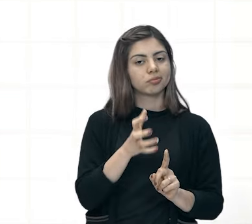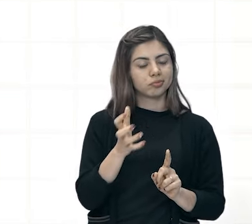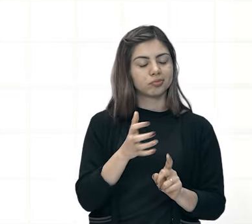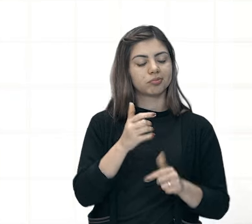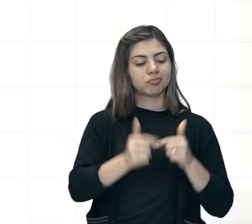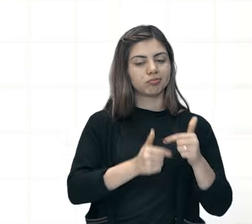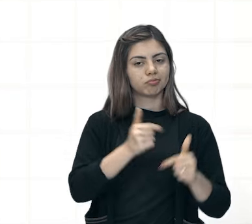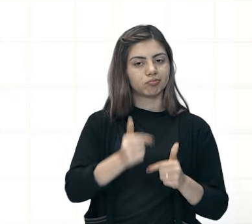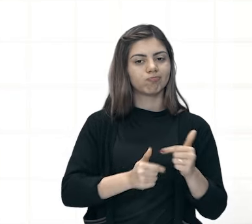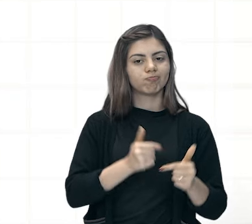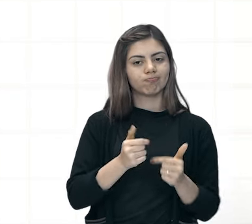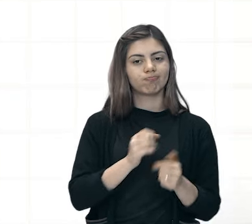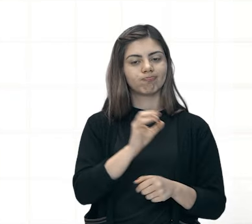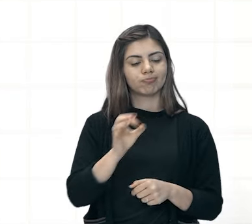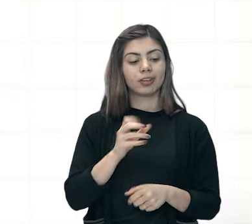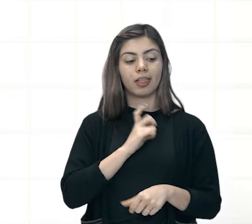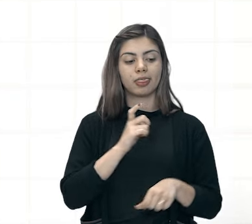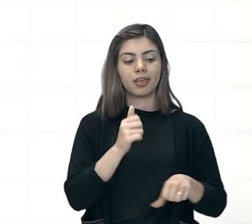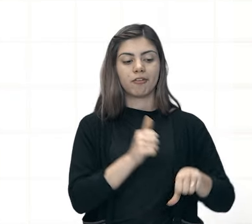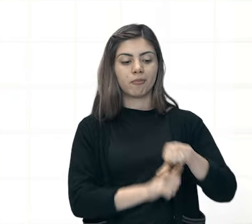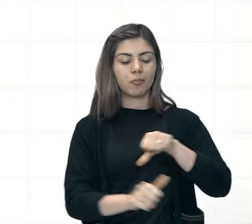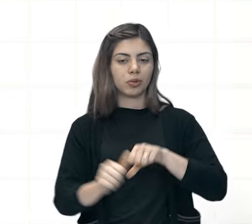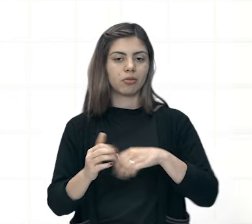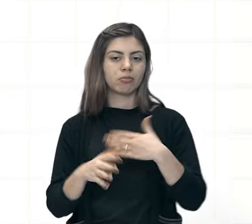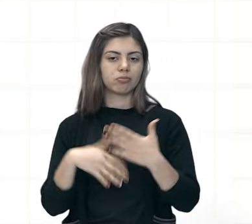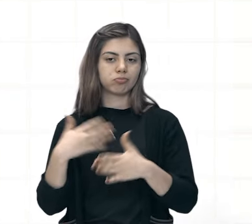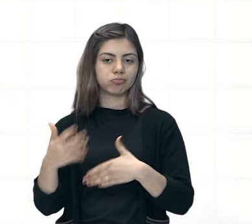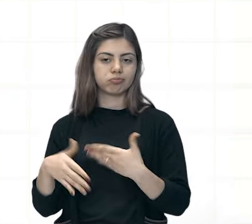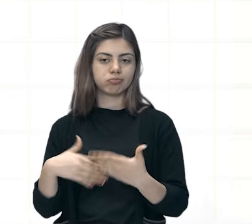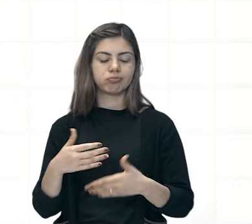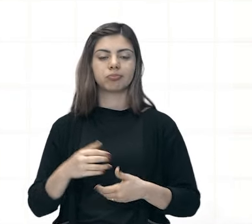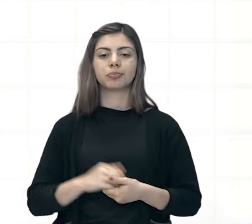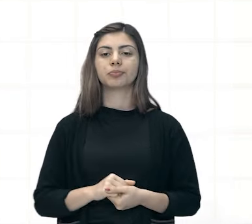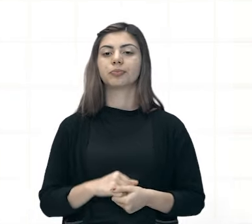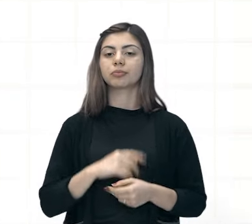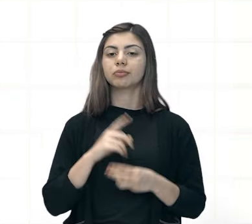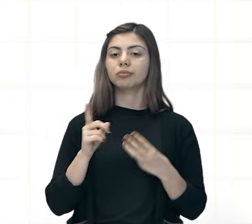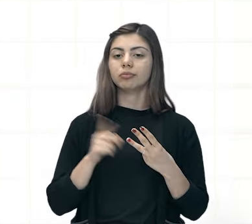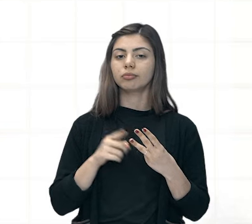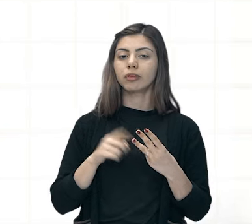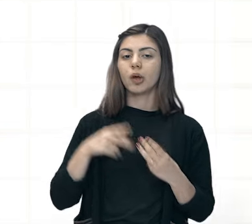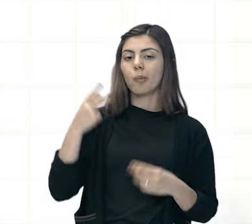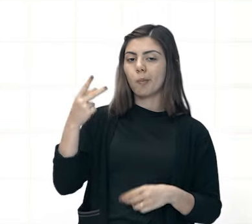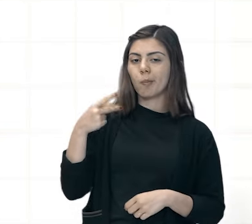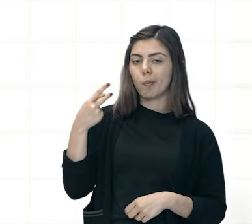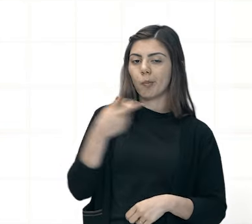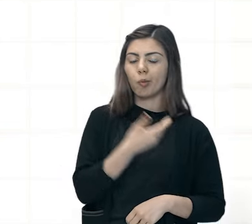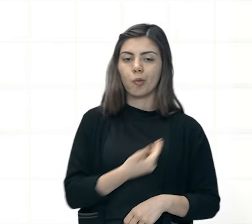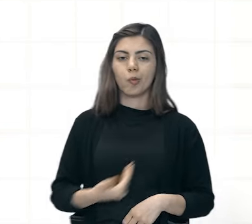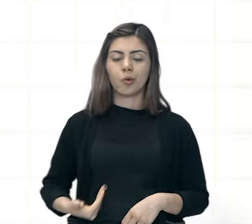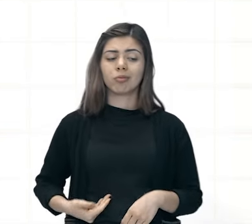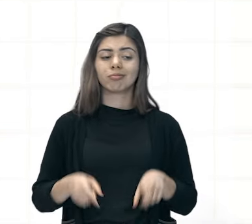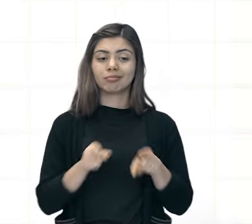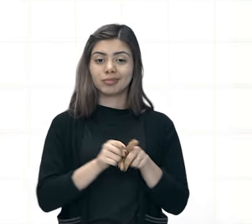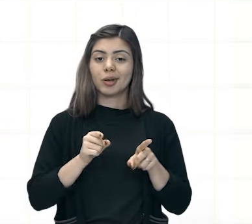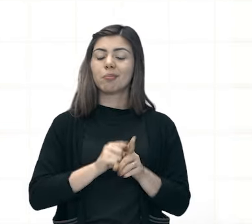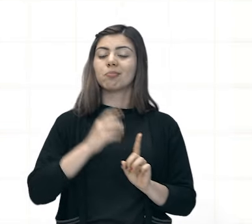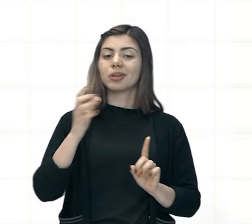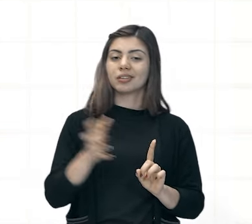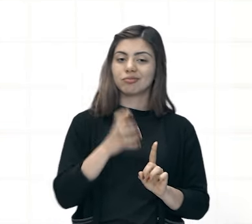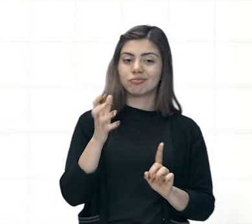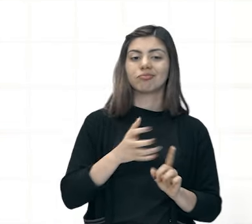e provocando essa mudança ao longo do tempo nas relações de trabalho. Políticas governamentais também acabaram